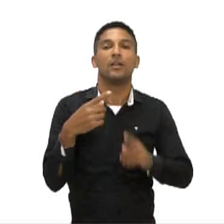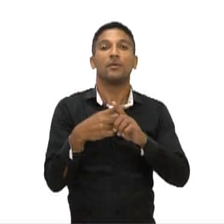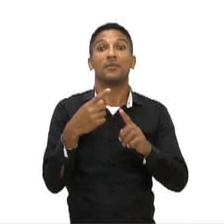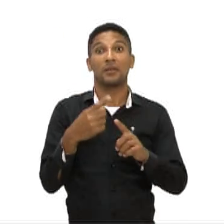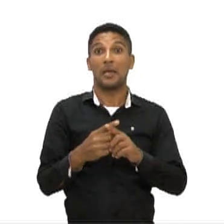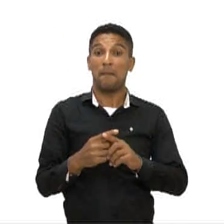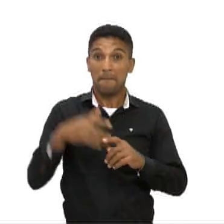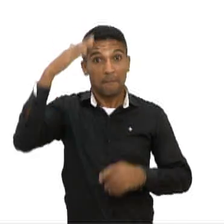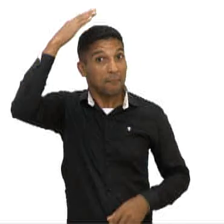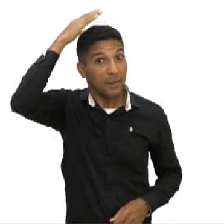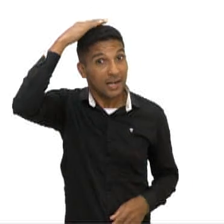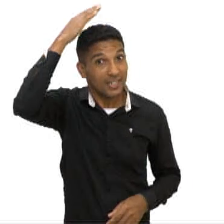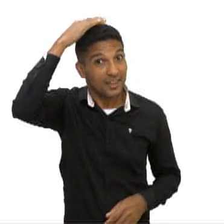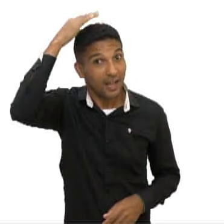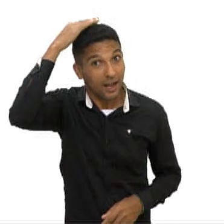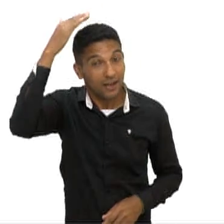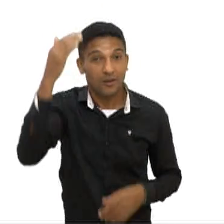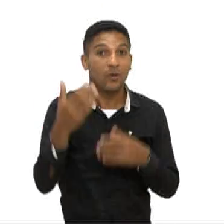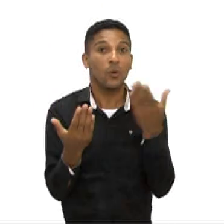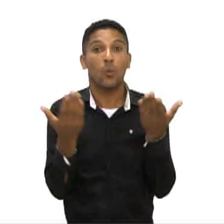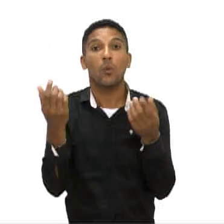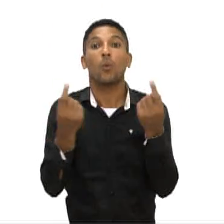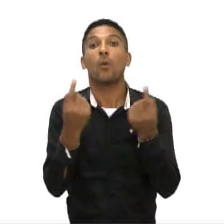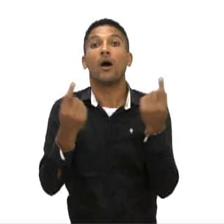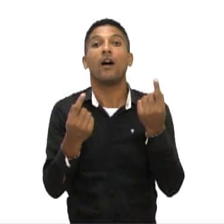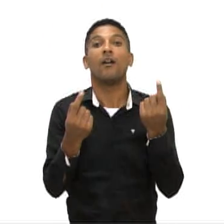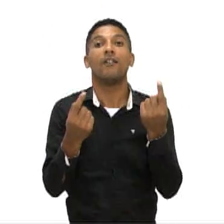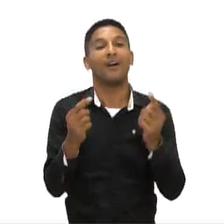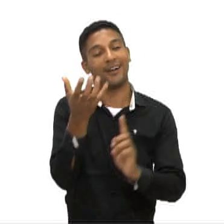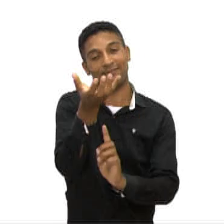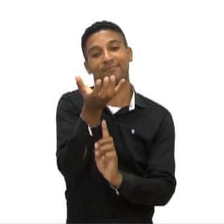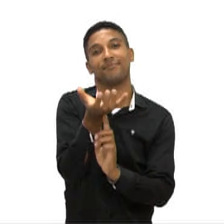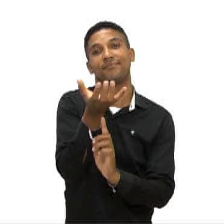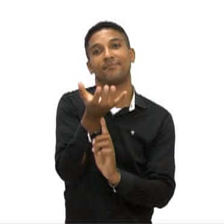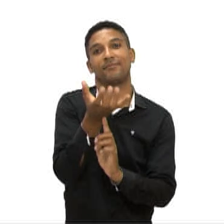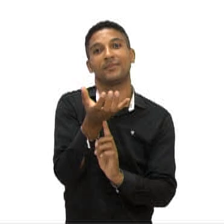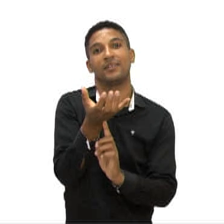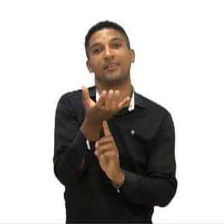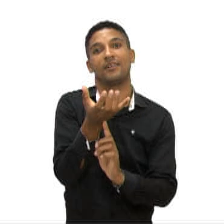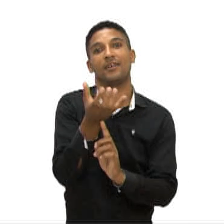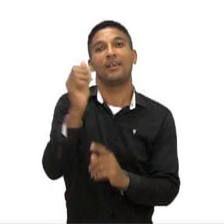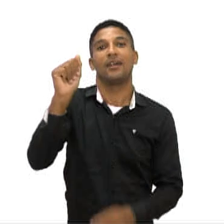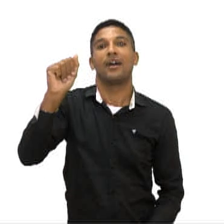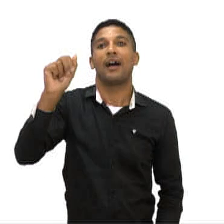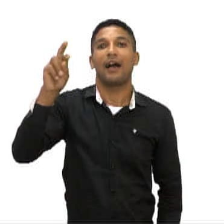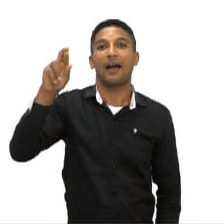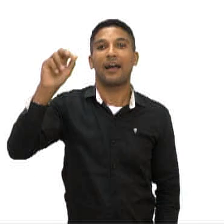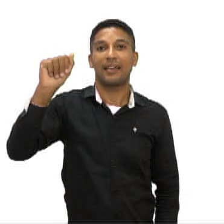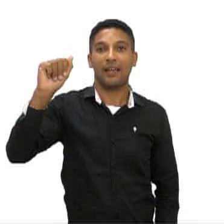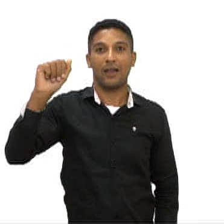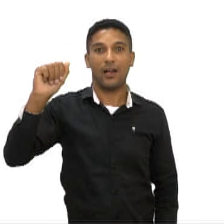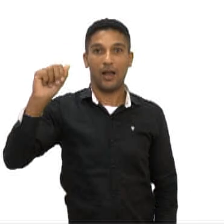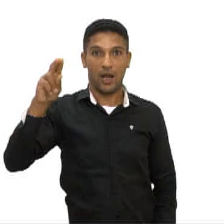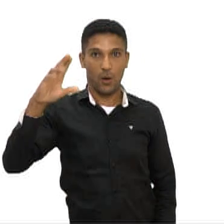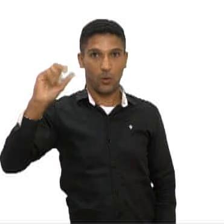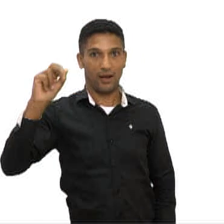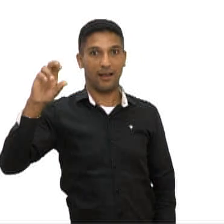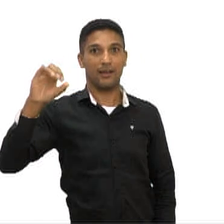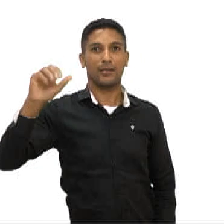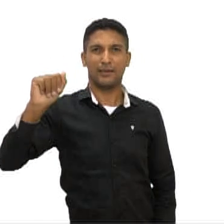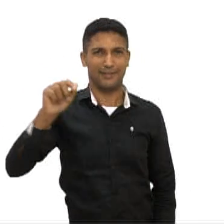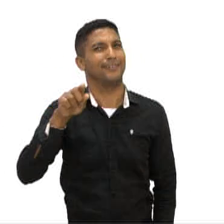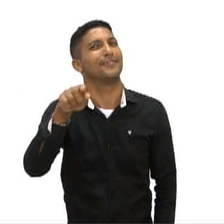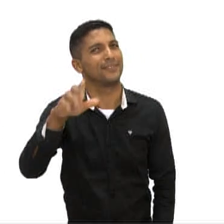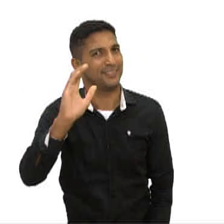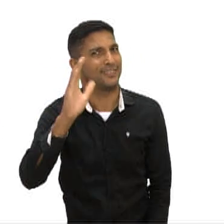estado do Paraná, Mata dos Pinhais ou Araucária. Quem nunca comeu um pinhãozinho, o pessoal aqui do estado